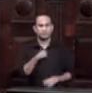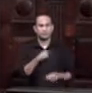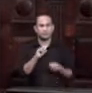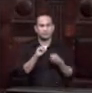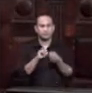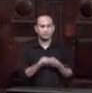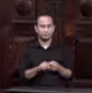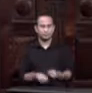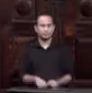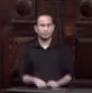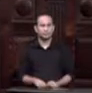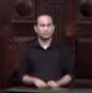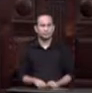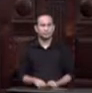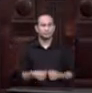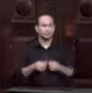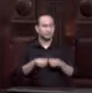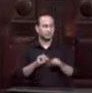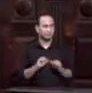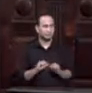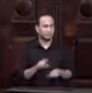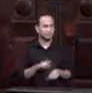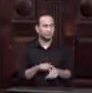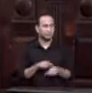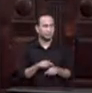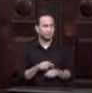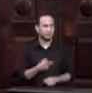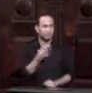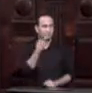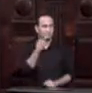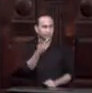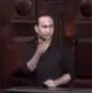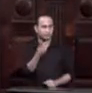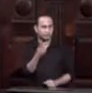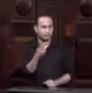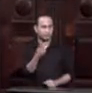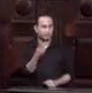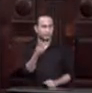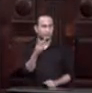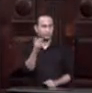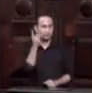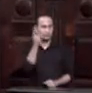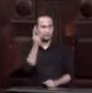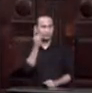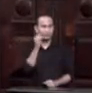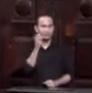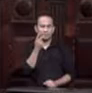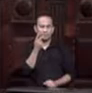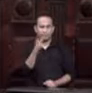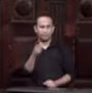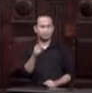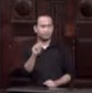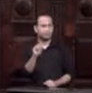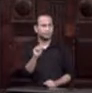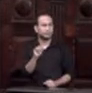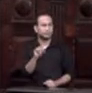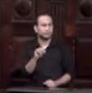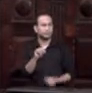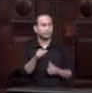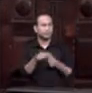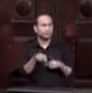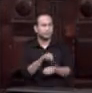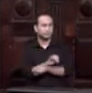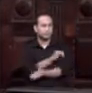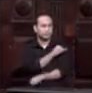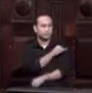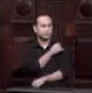aumentar, de que, nesse caso, eu encerro dizendo o seguinte, deputado Eliomar, se for pegar o critério que utilizaram aí, eu não